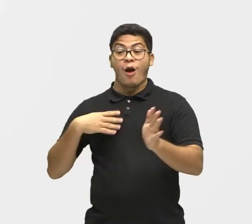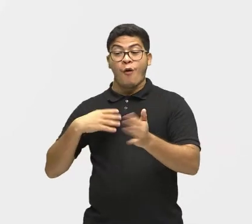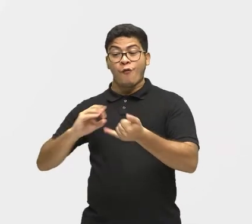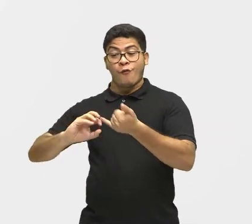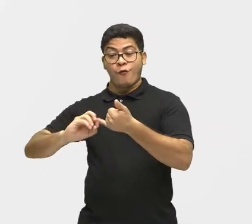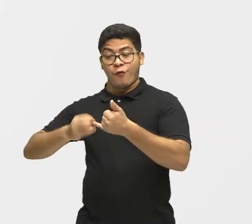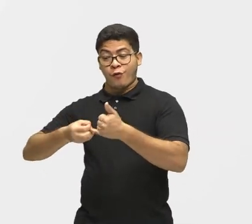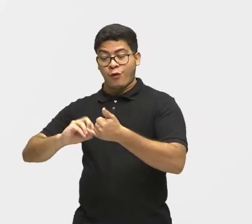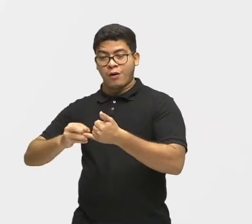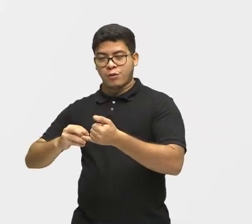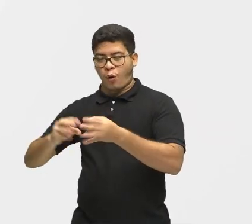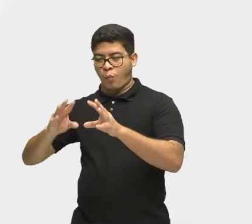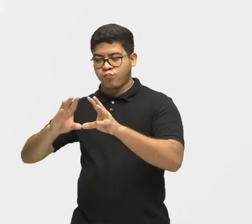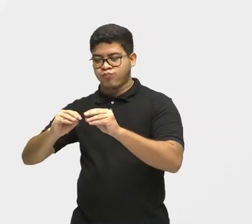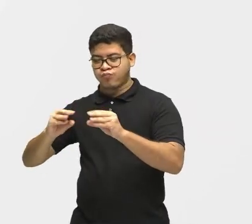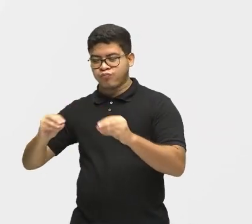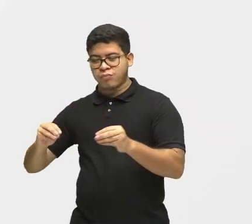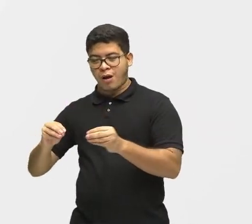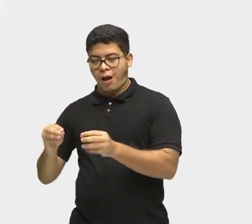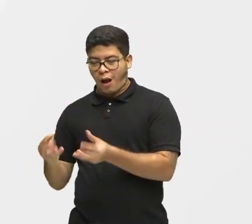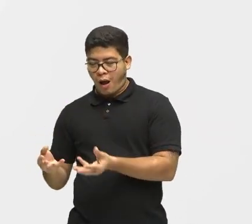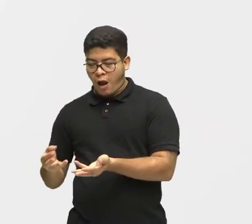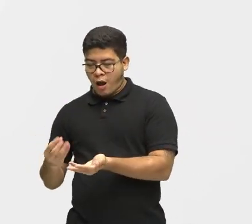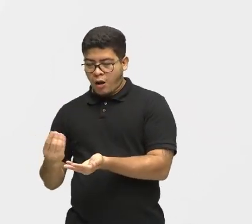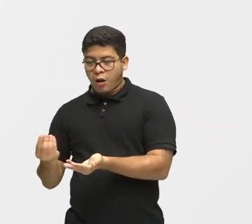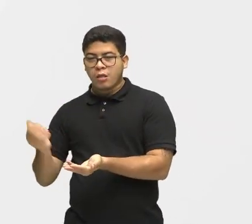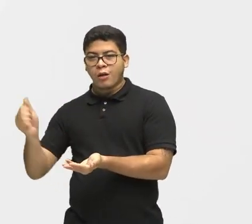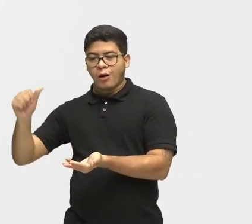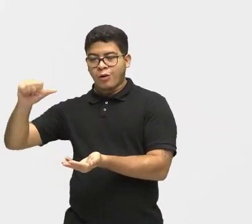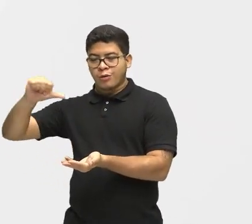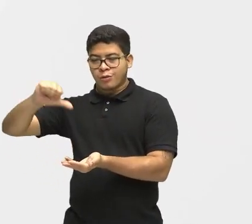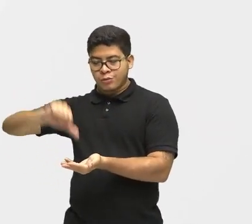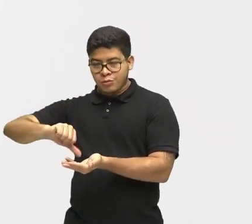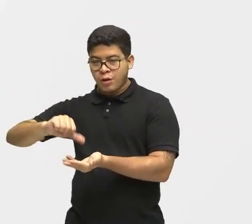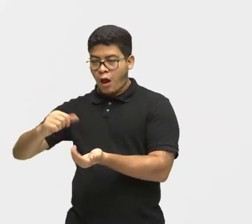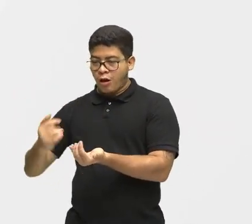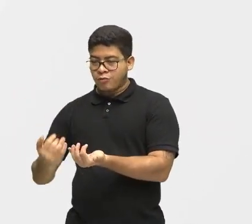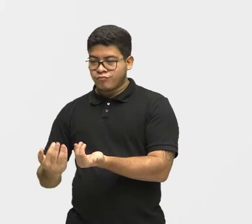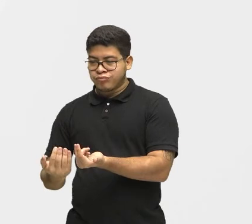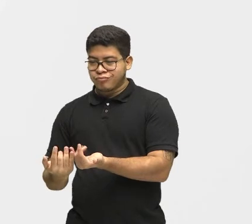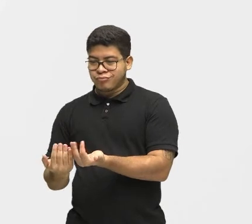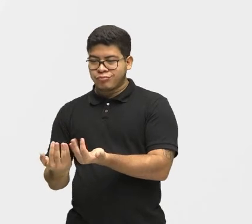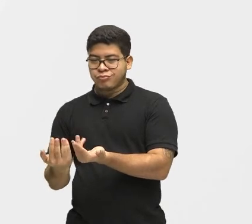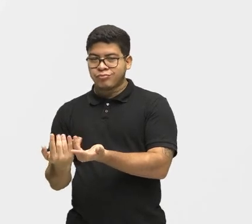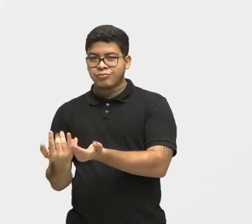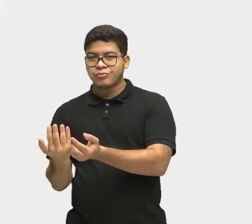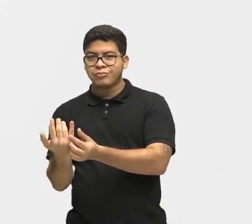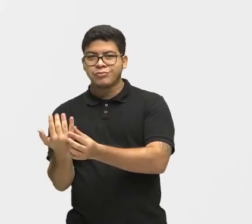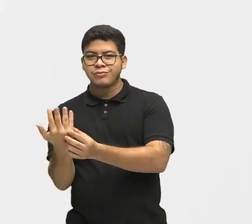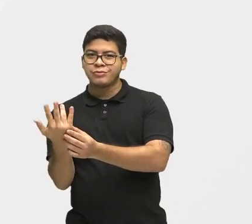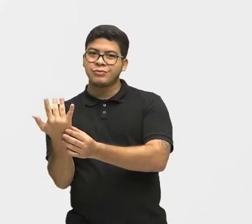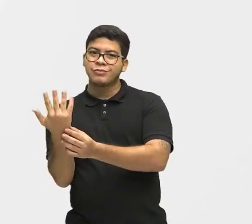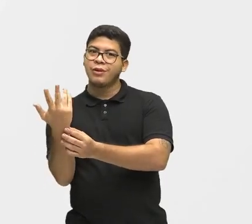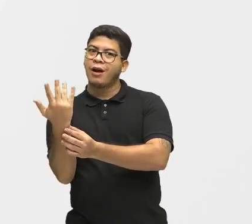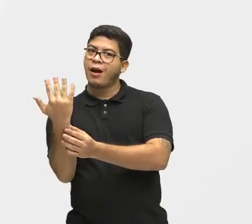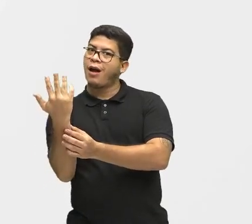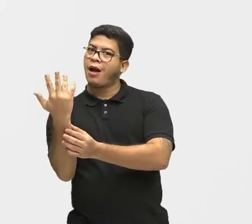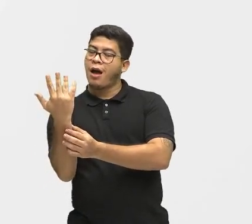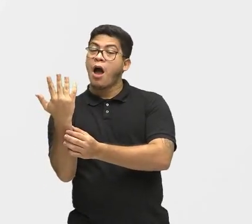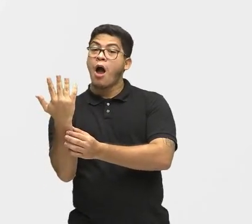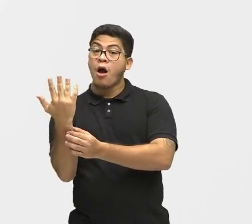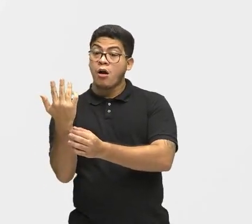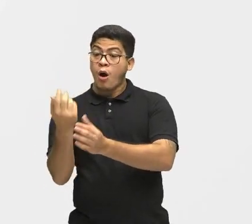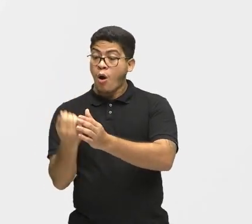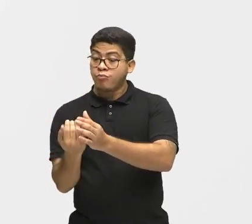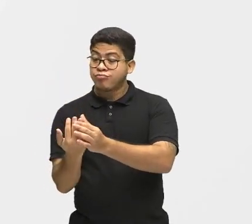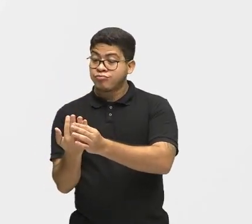coloca um pouquinho de água e deixa pegar um pouquinho de sol e essa semente começa a surgir,